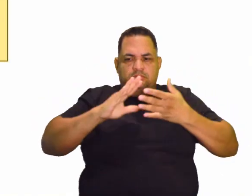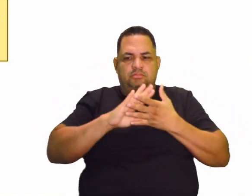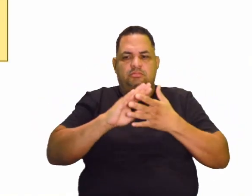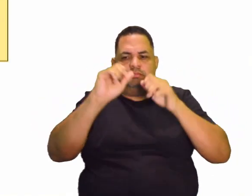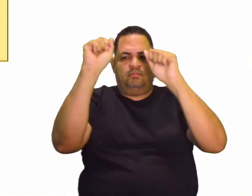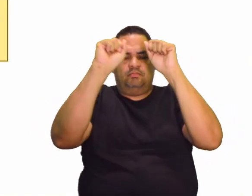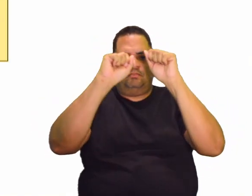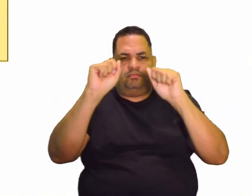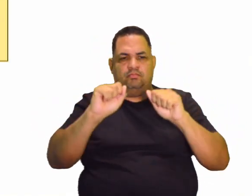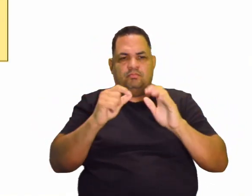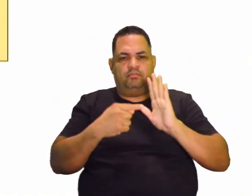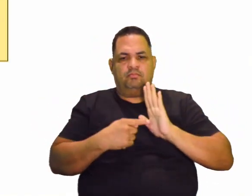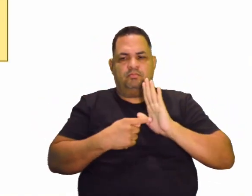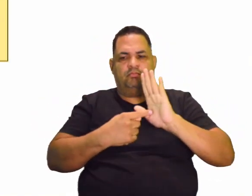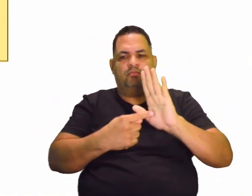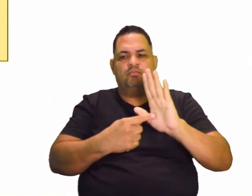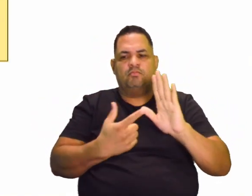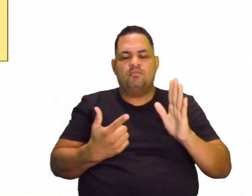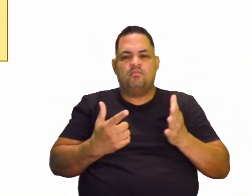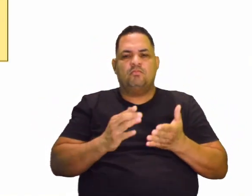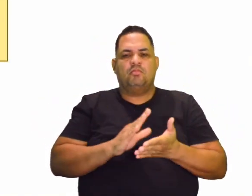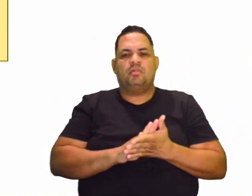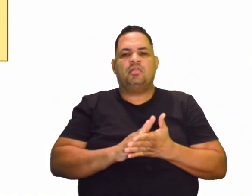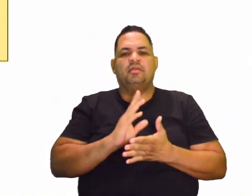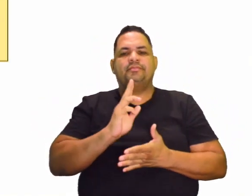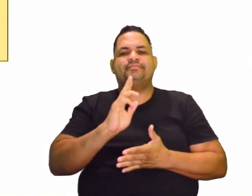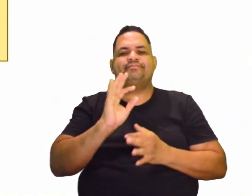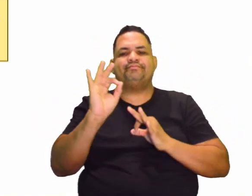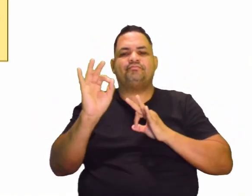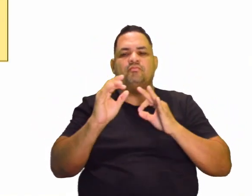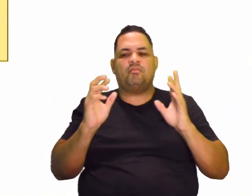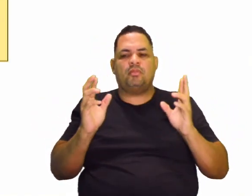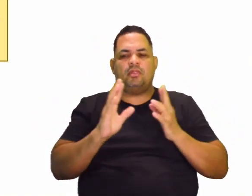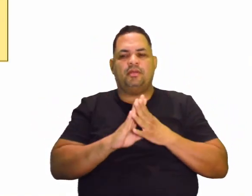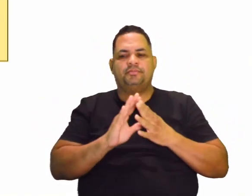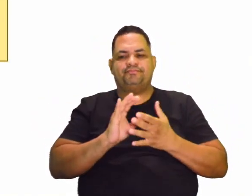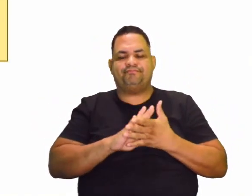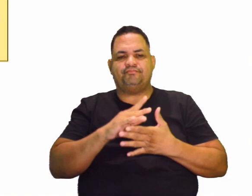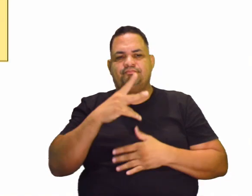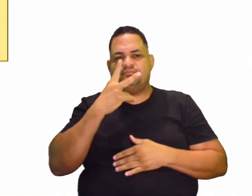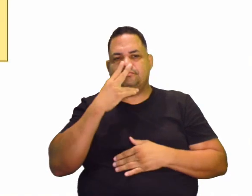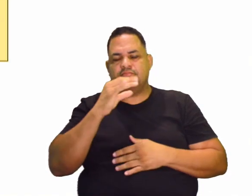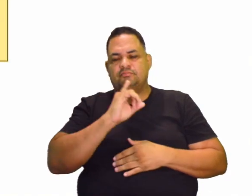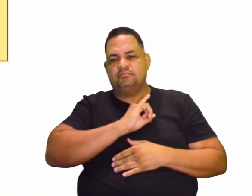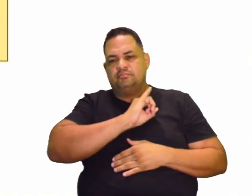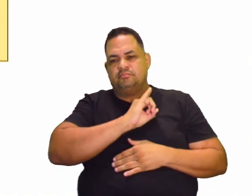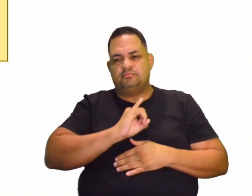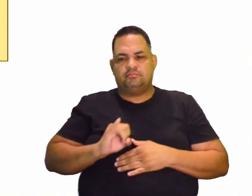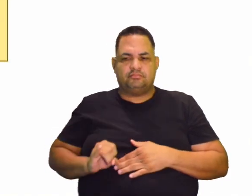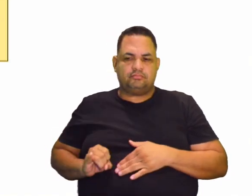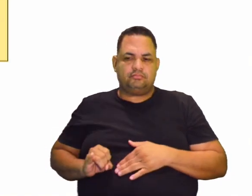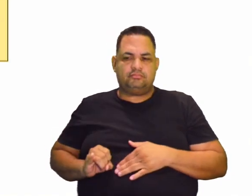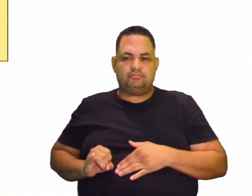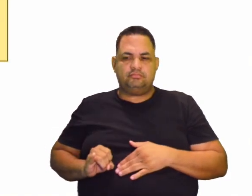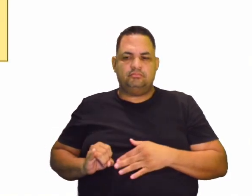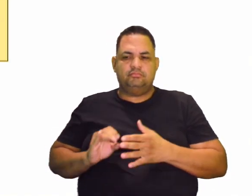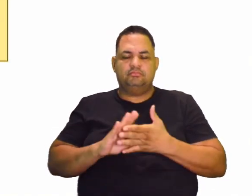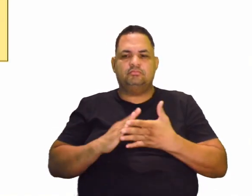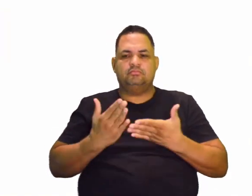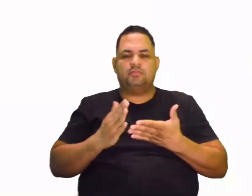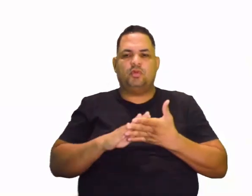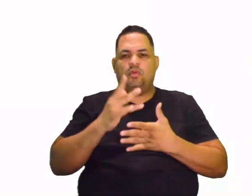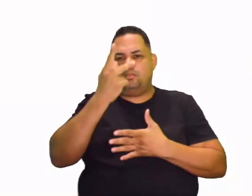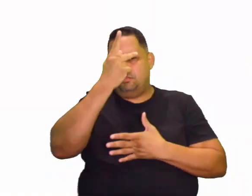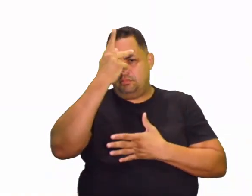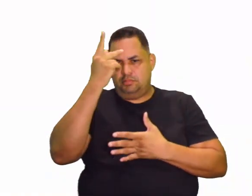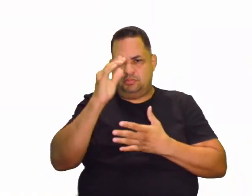que eu mostrei para vocês, sempre eram relacionados aos imperadores ou pessoas nobres, né, da sociedade